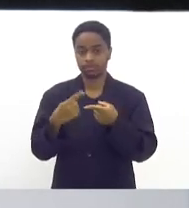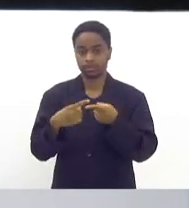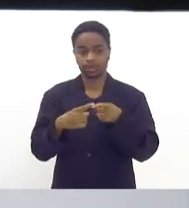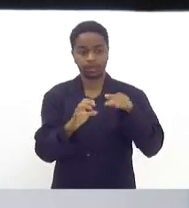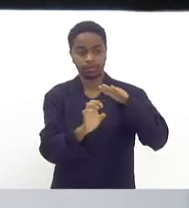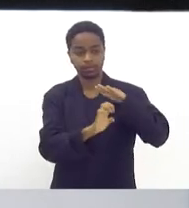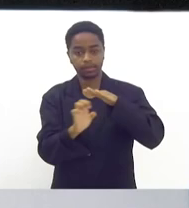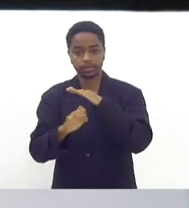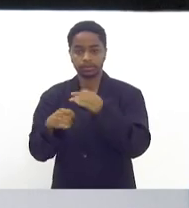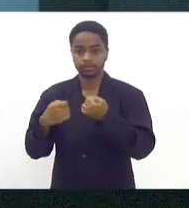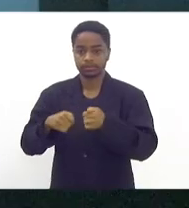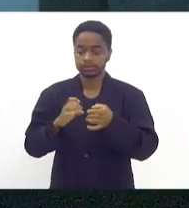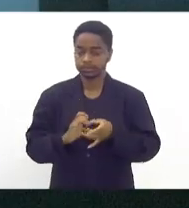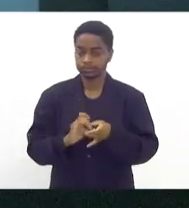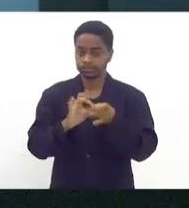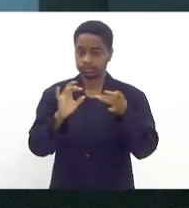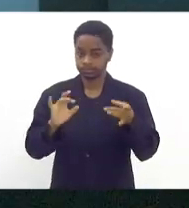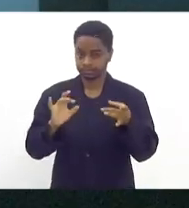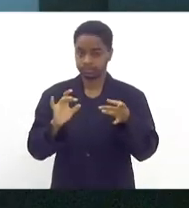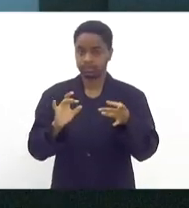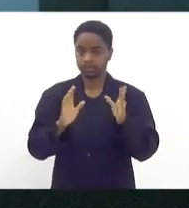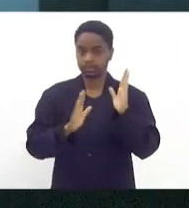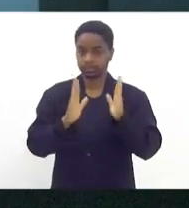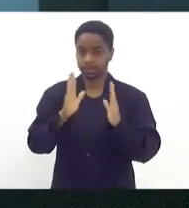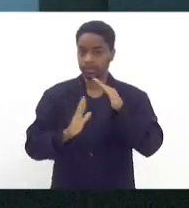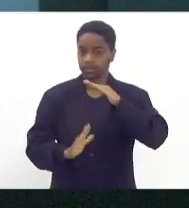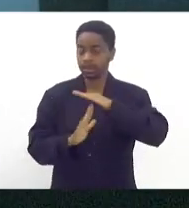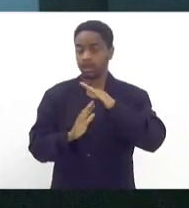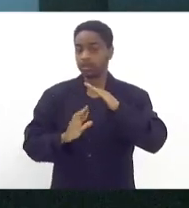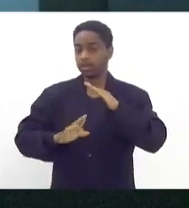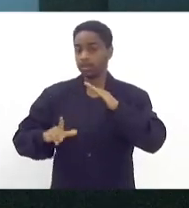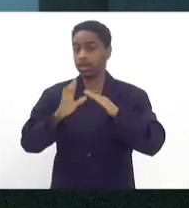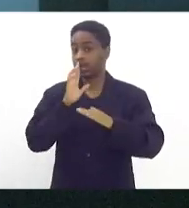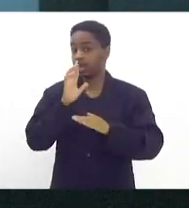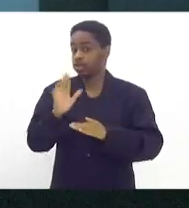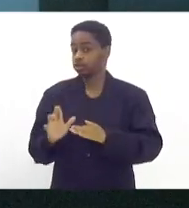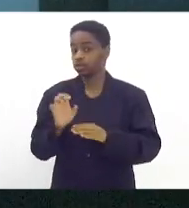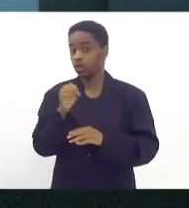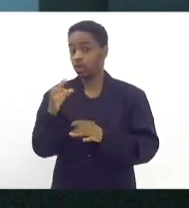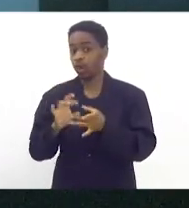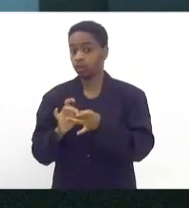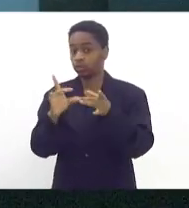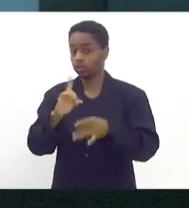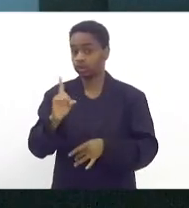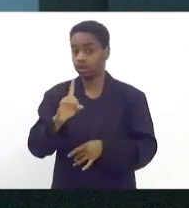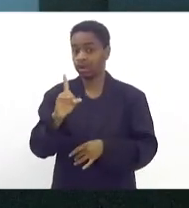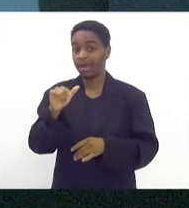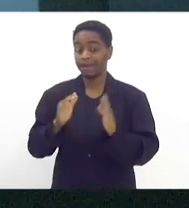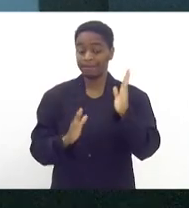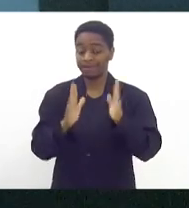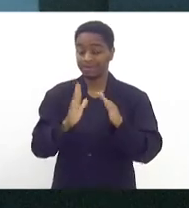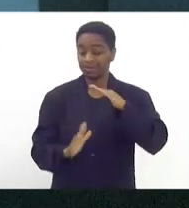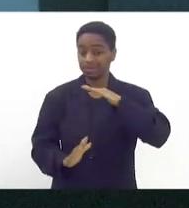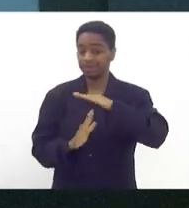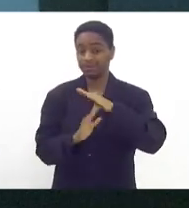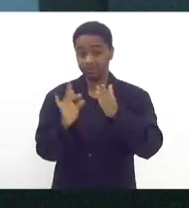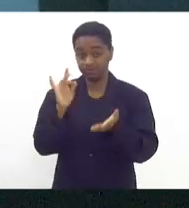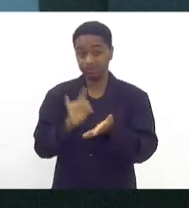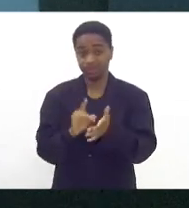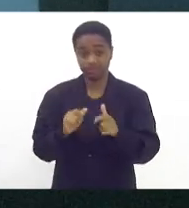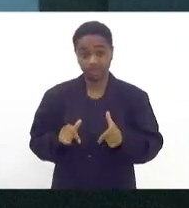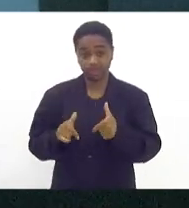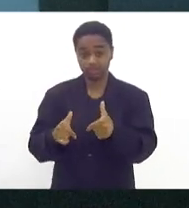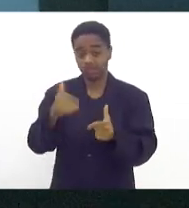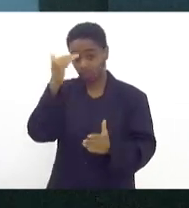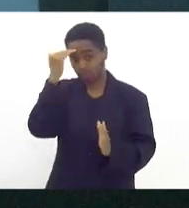que disponibilizar esse prazo não é para responder e autorizar o prazo é para efetivamente